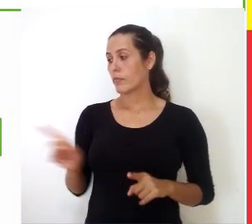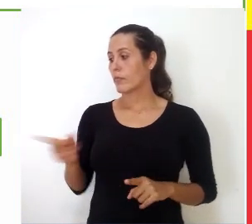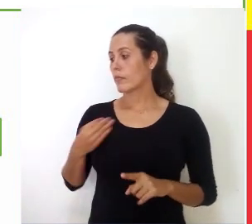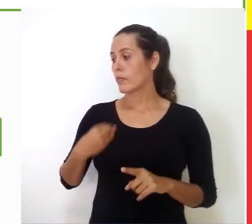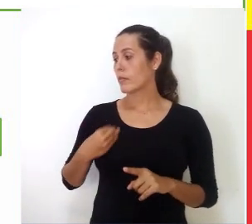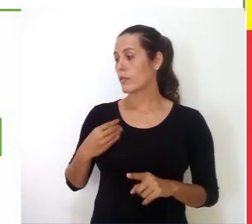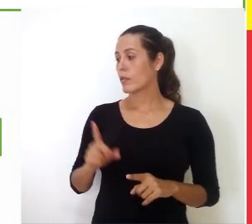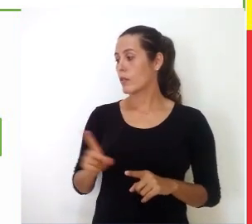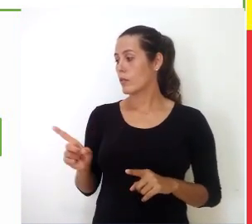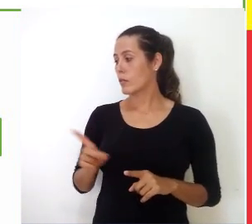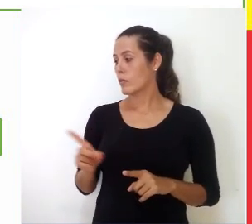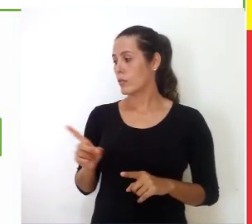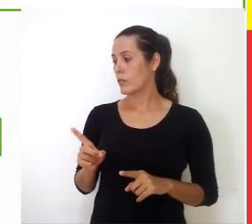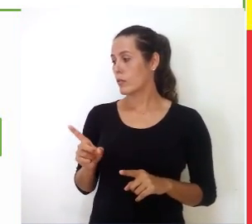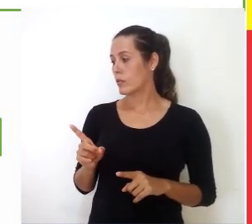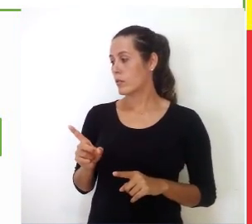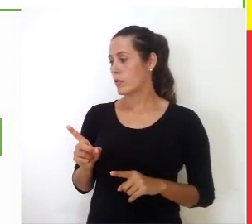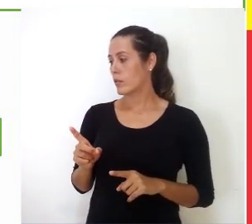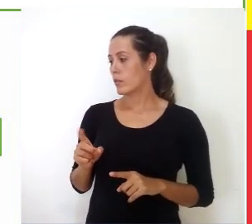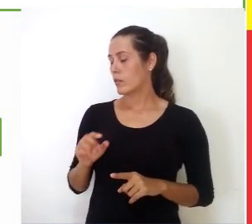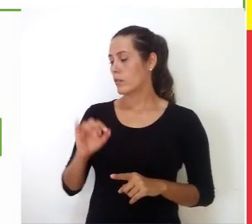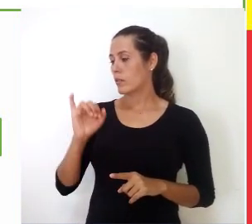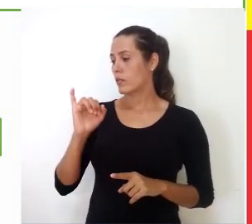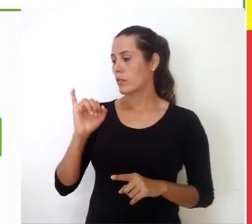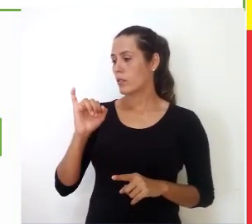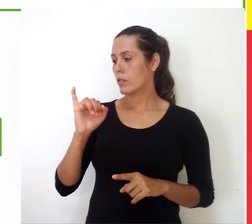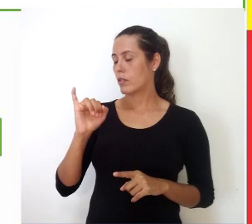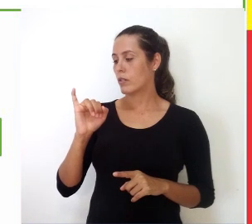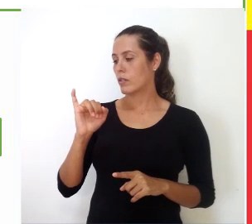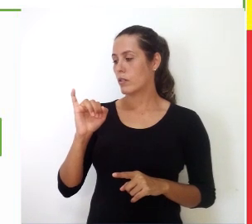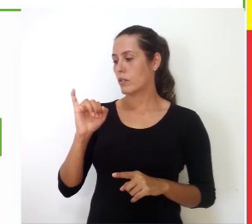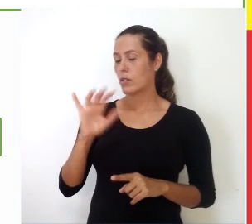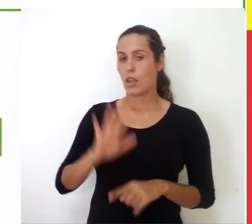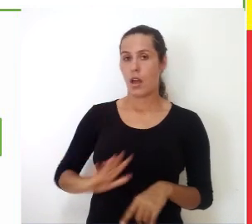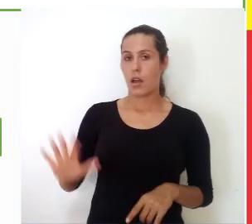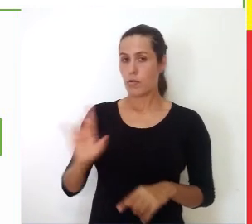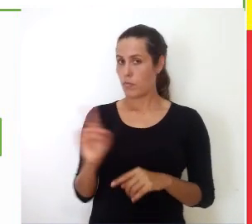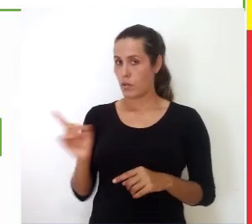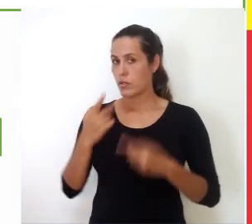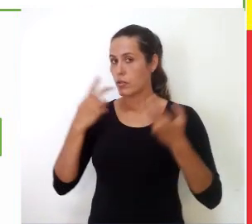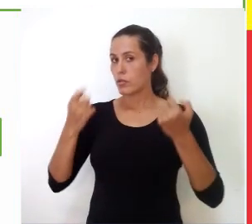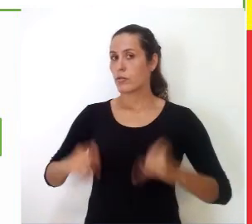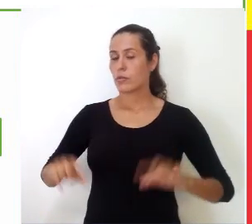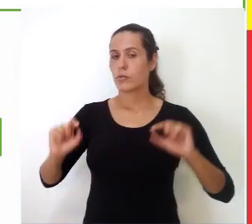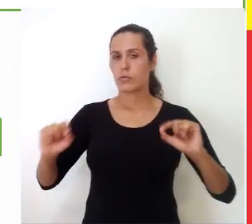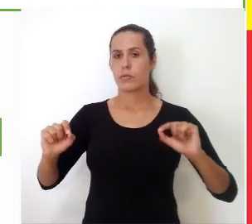só, na tela diz: as diferentes culturas e